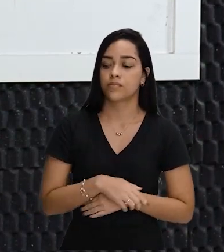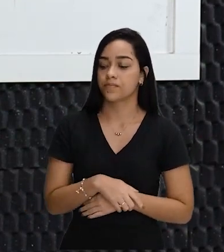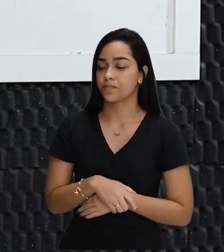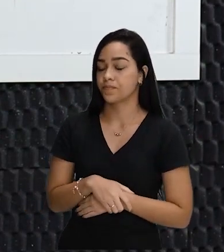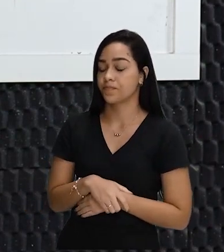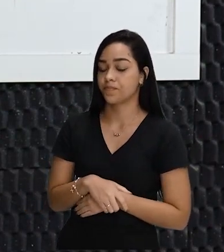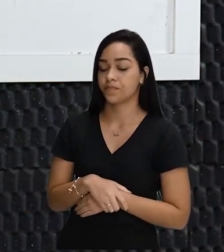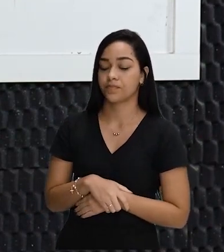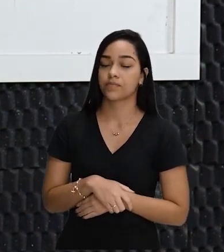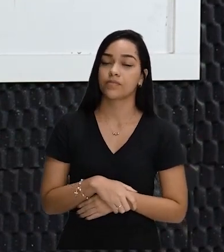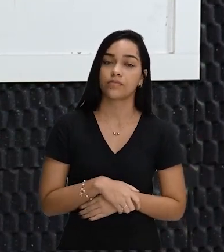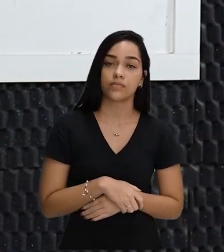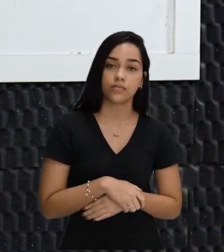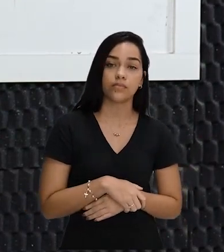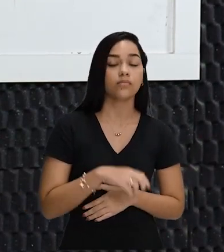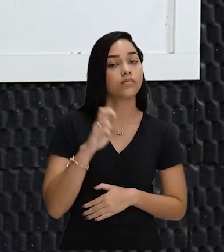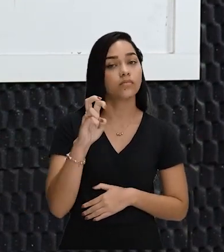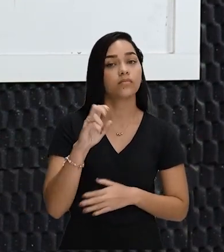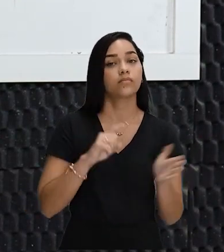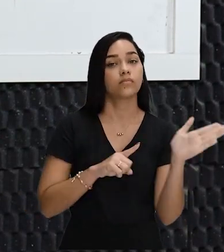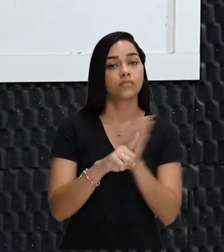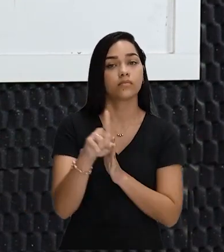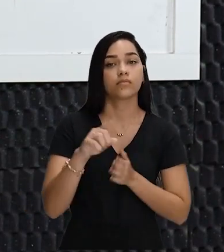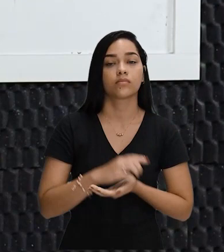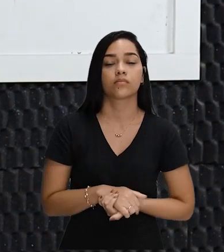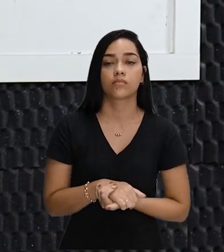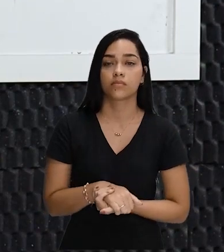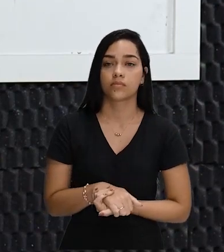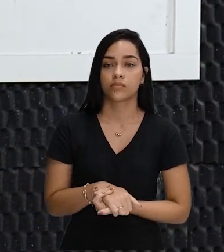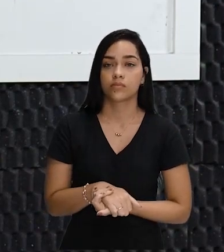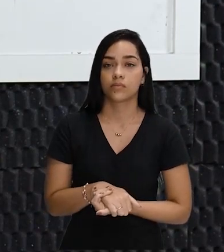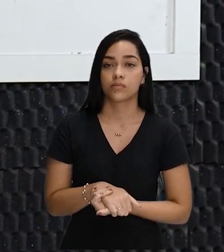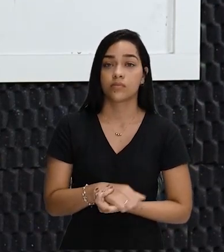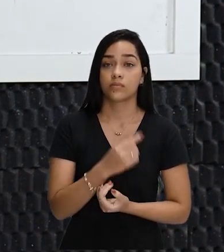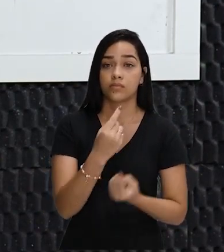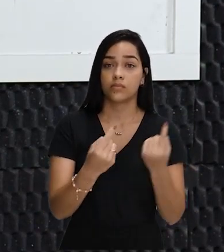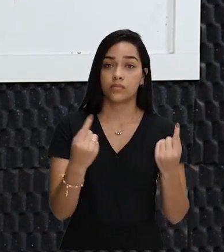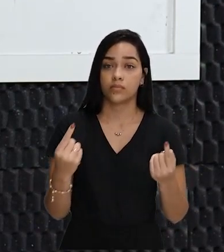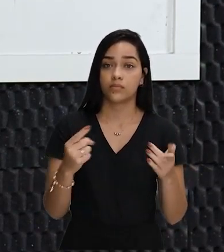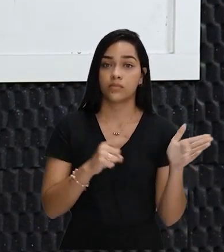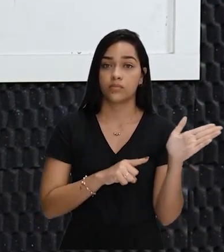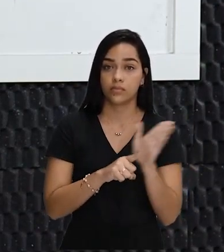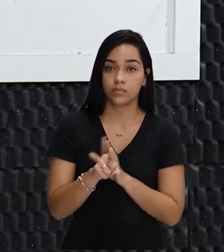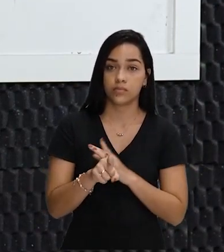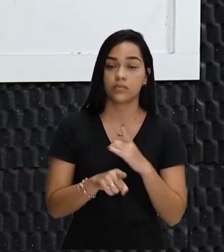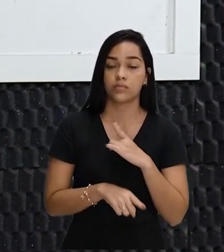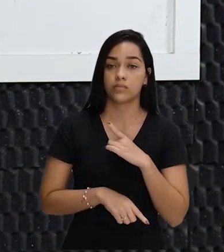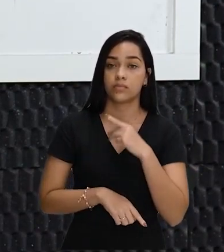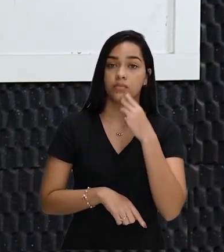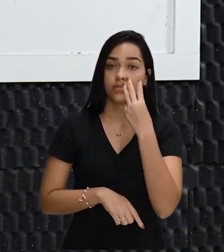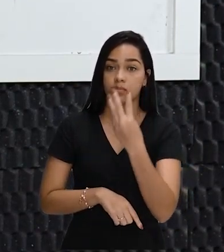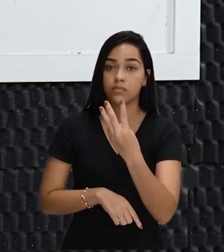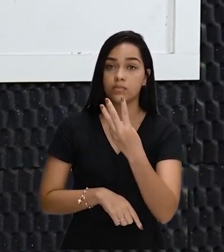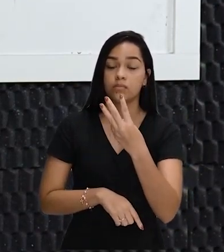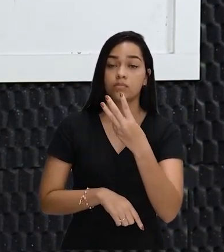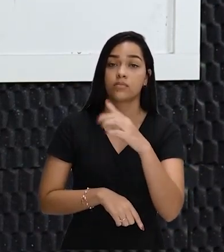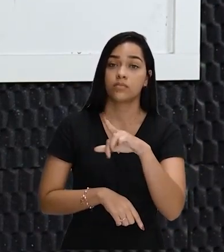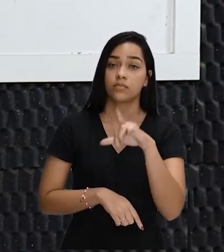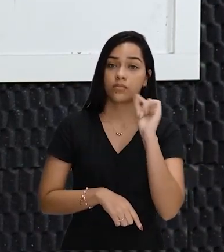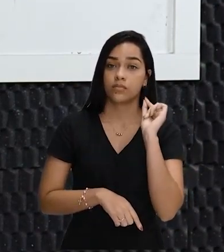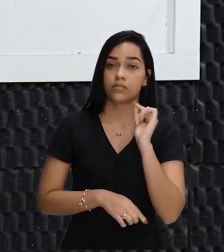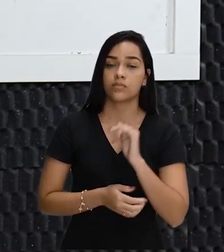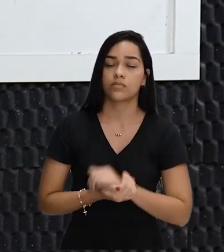né cinco questões e cada questão dessa aqui tem três alternativas